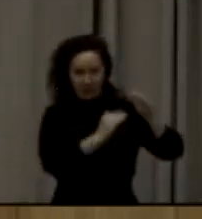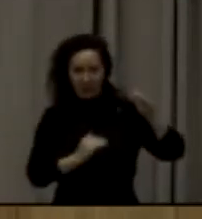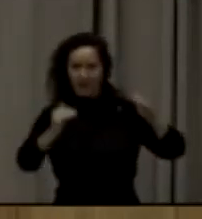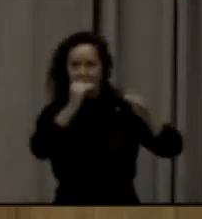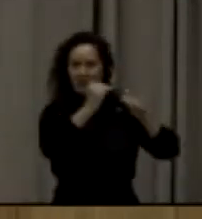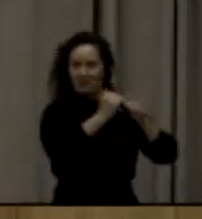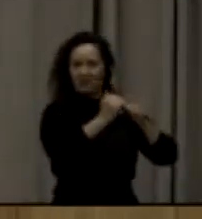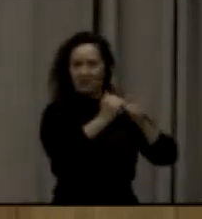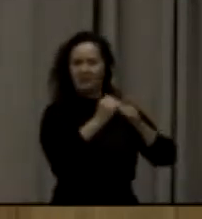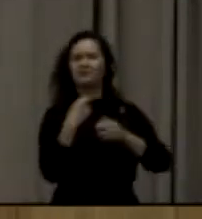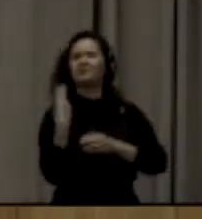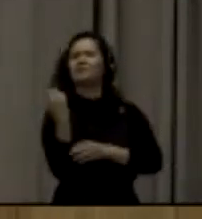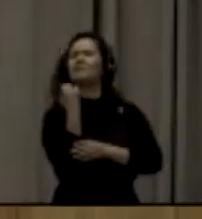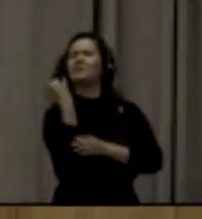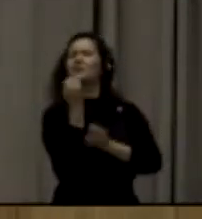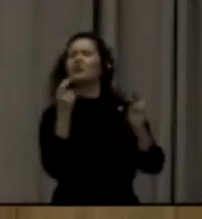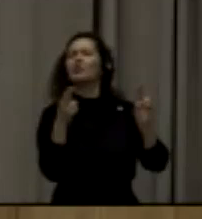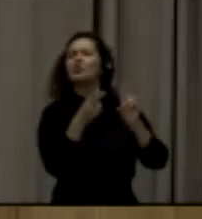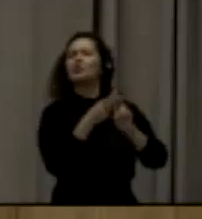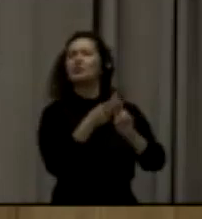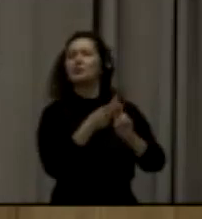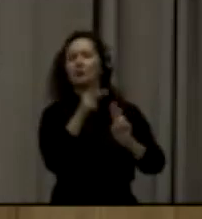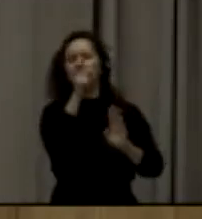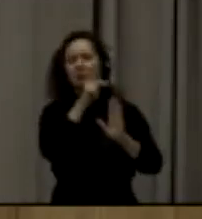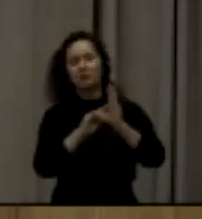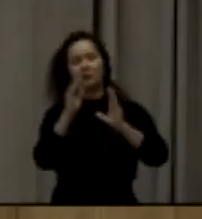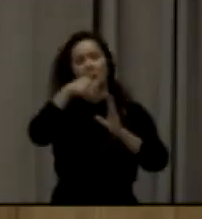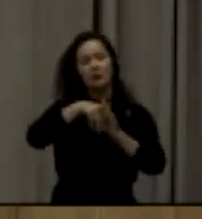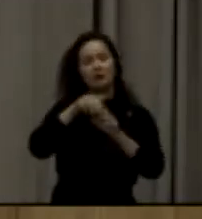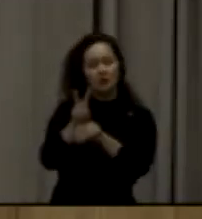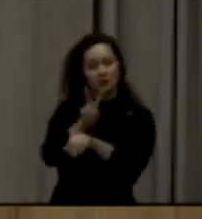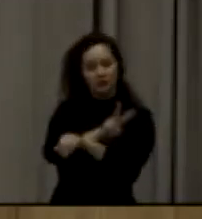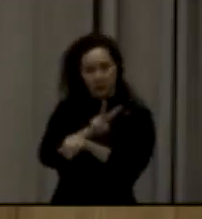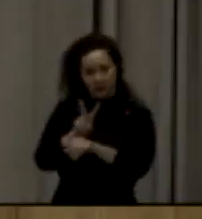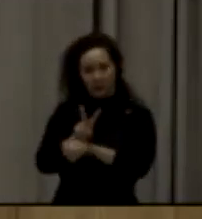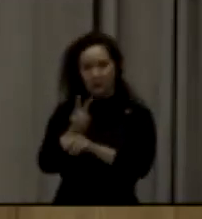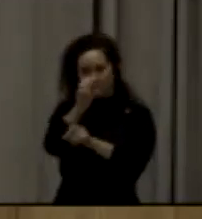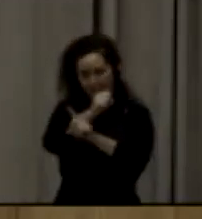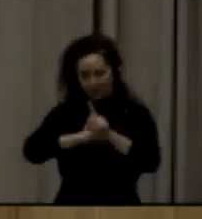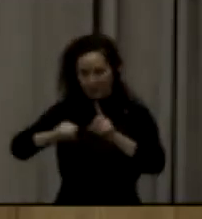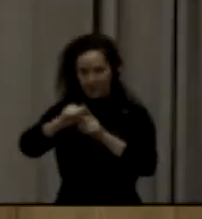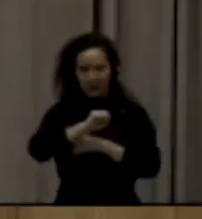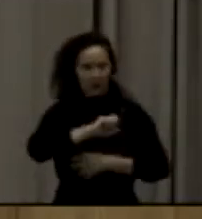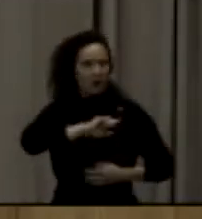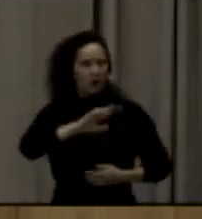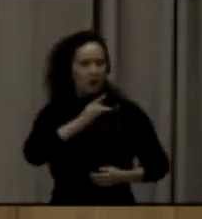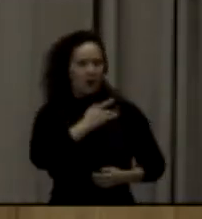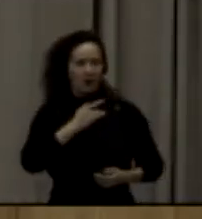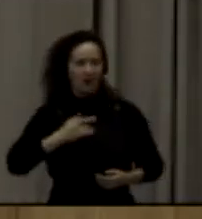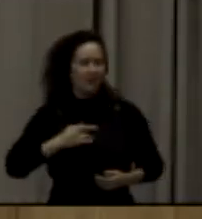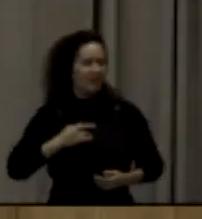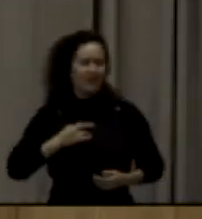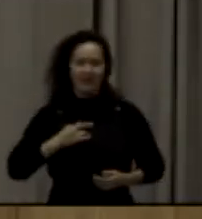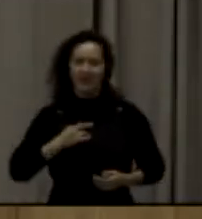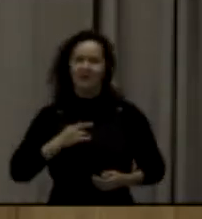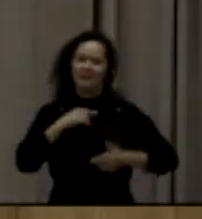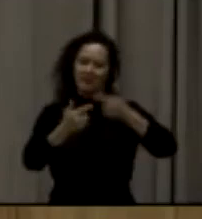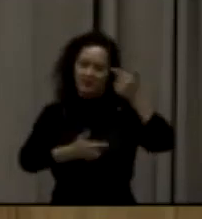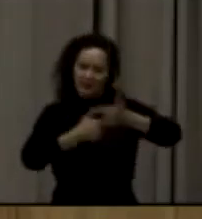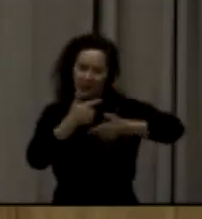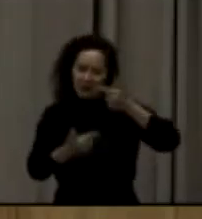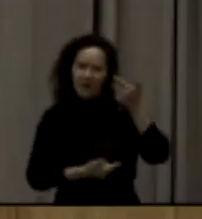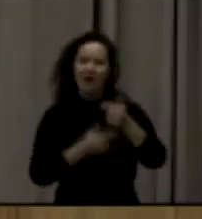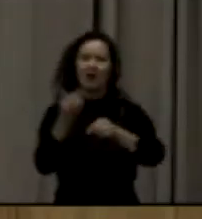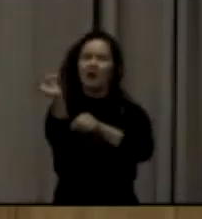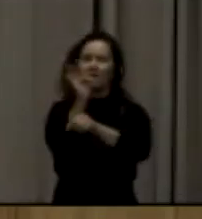igualdade. Precisamos lembrar que o SUS é parte de um projeto de proteção social, não é apenas a saúde, a proteção do trabalho e do